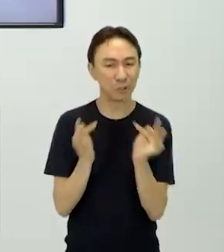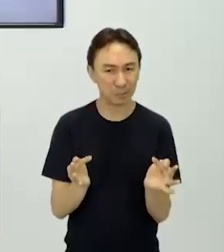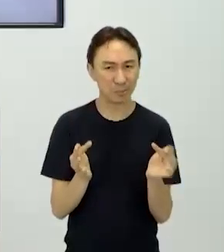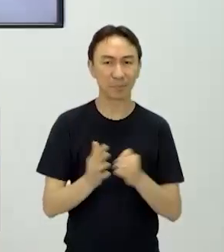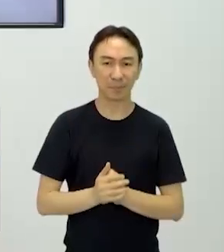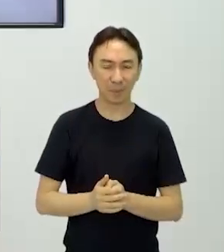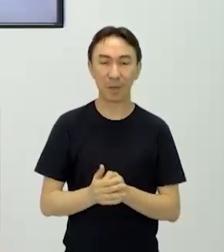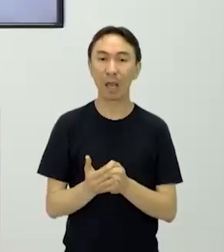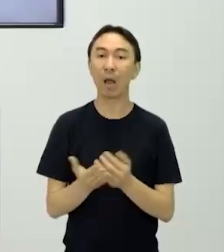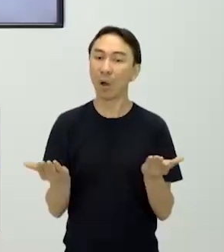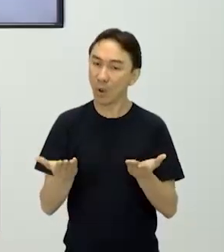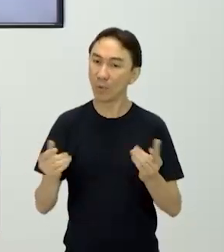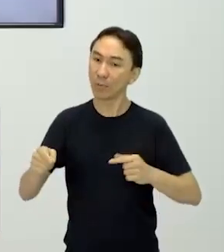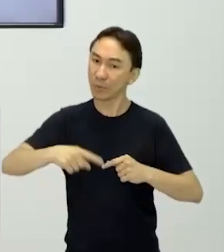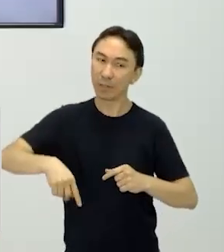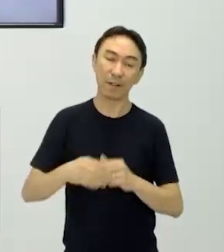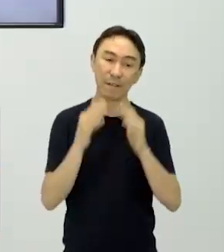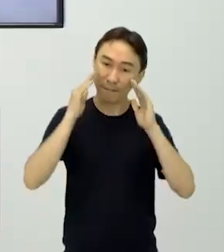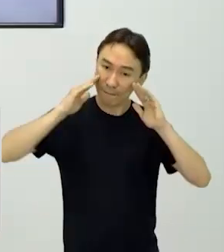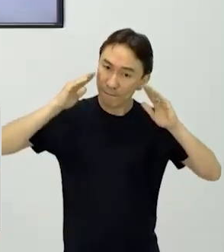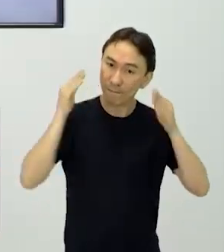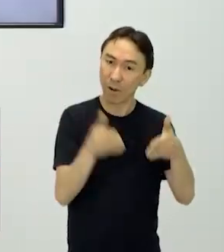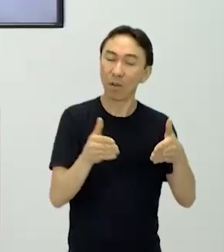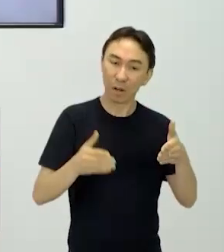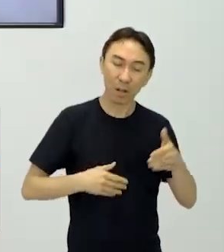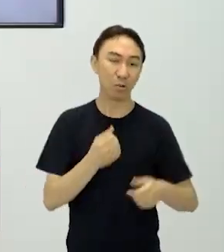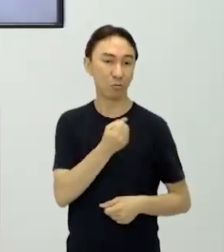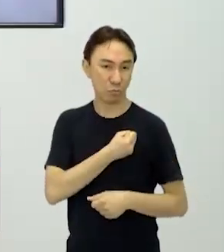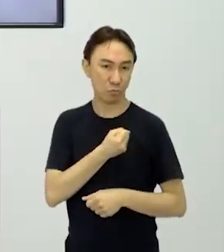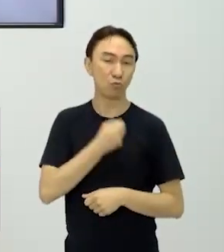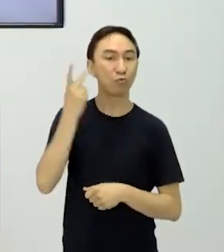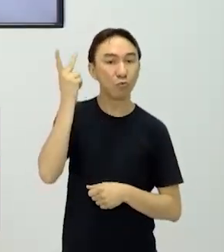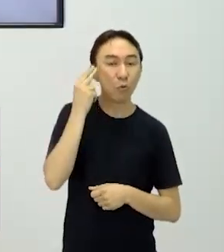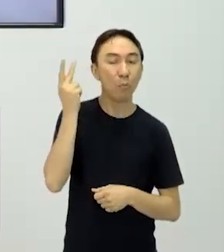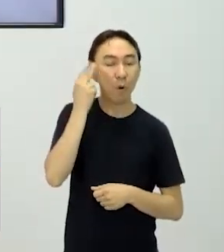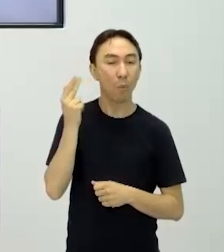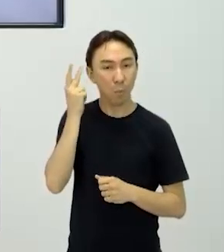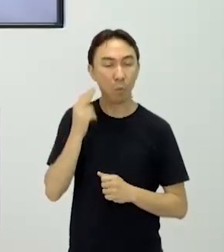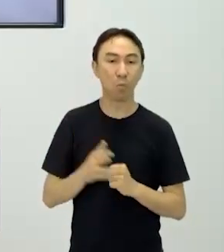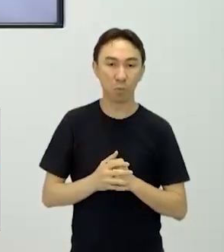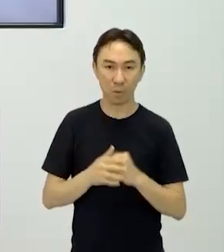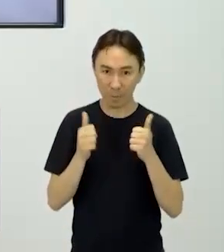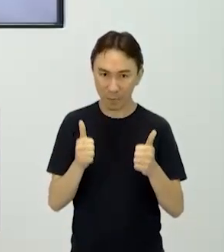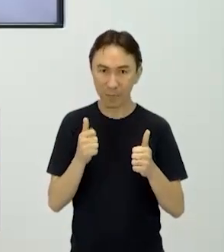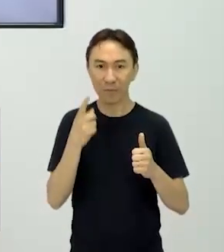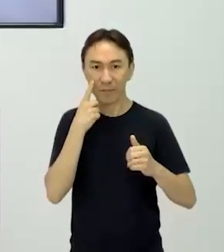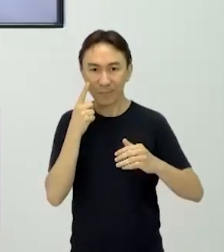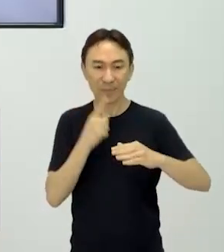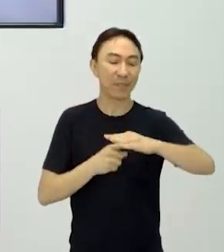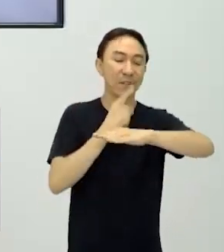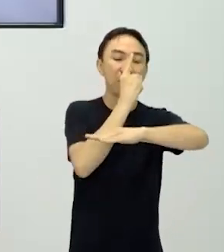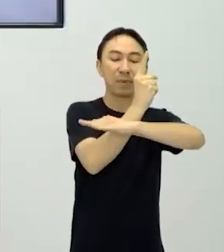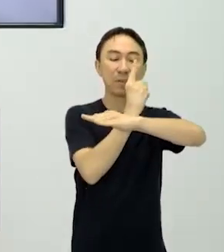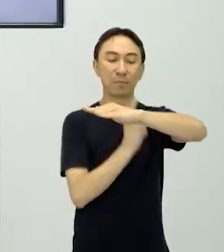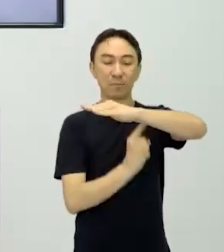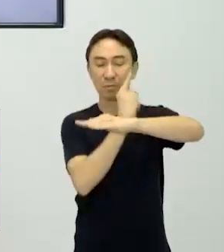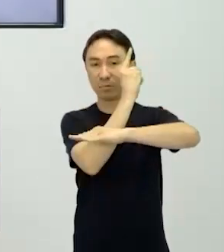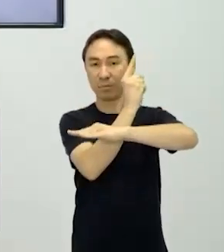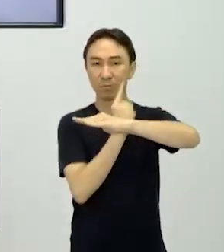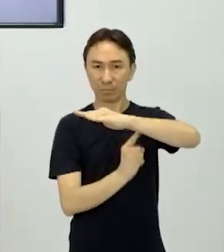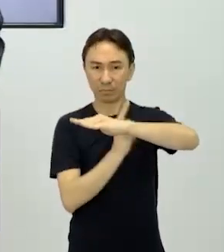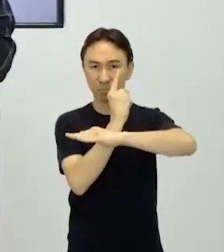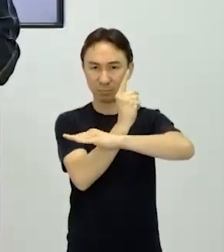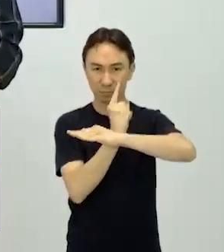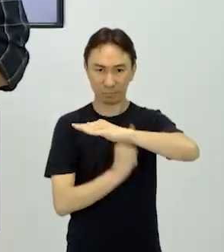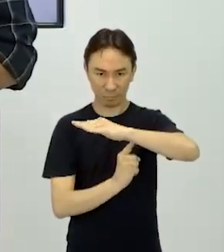para a gente se aprofundar nessa ideia de cálculo da fração de uma parte, né? Fração de um todo, né? Vamos dizer assim. E a gente já